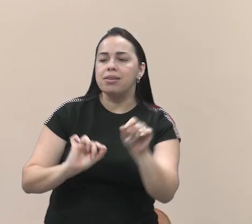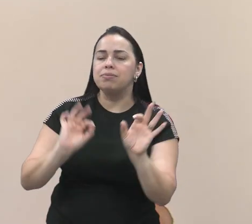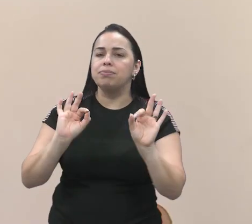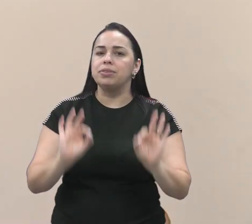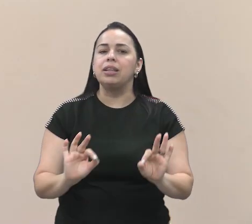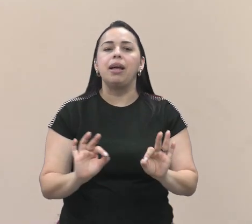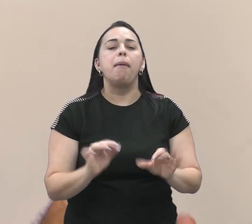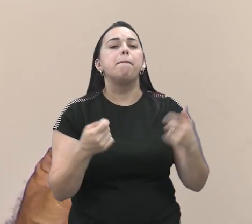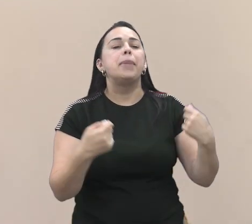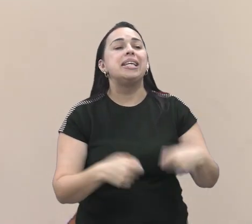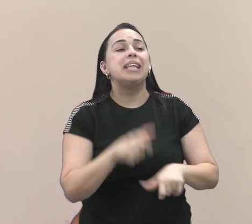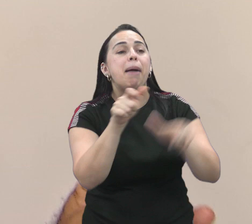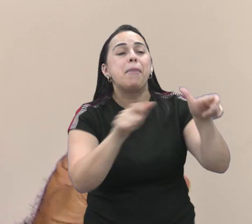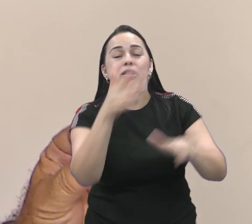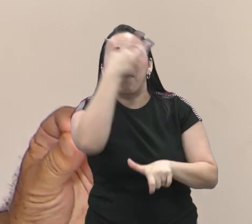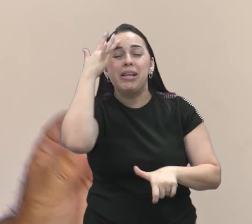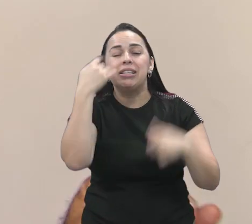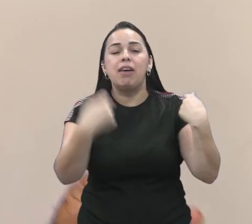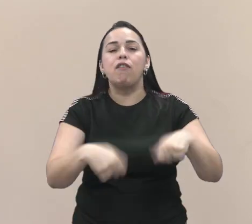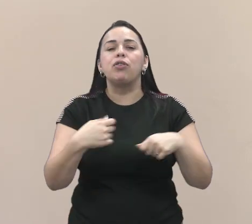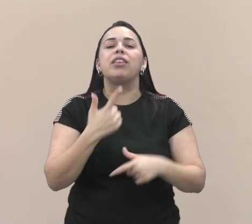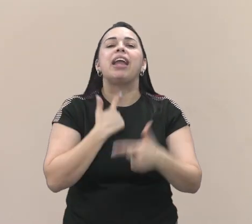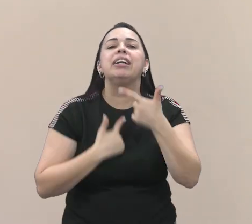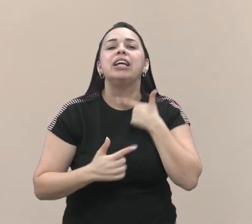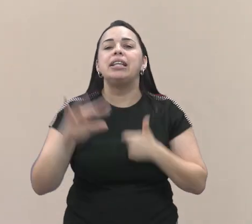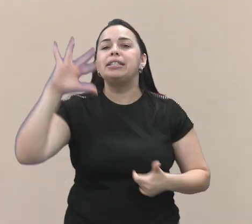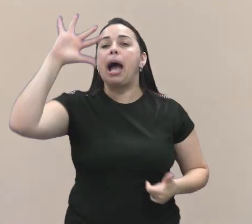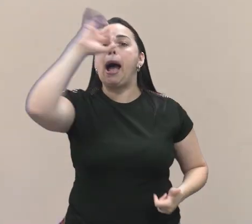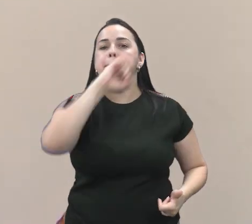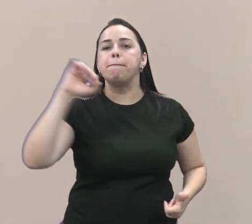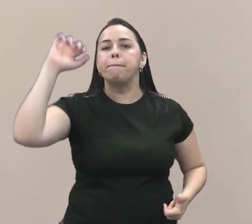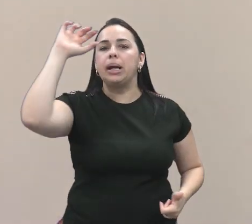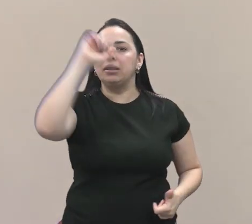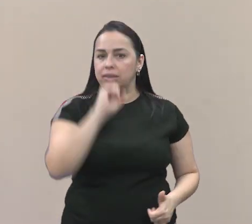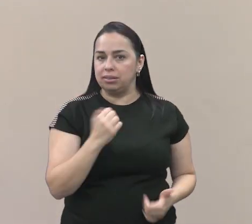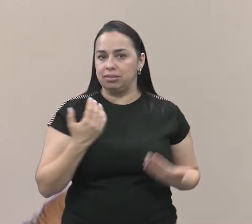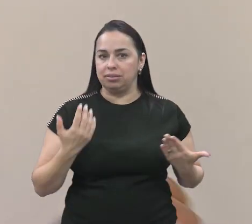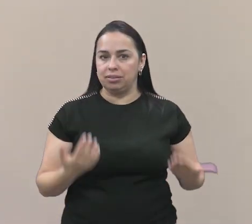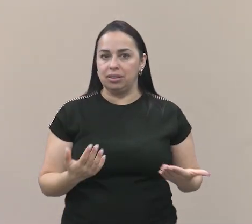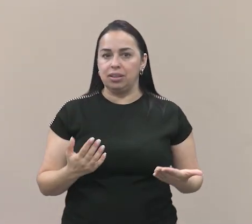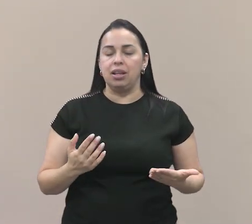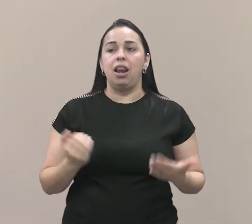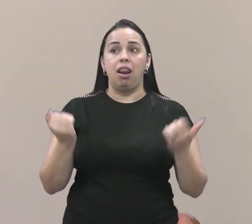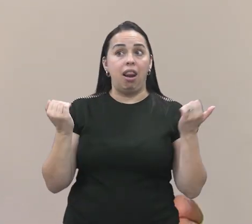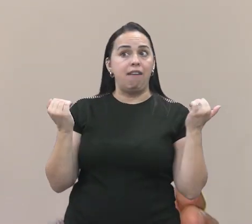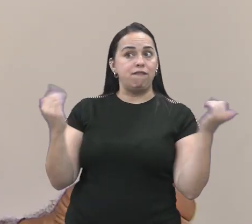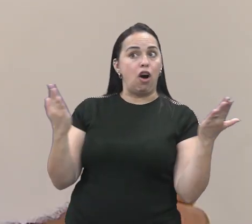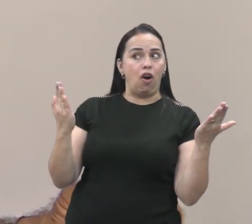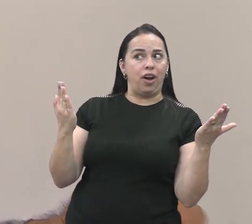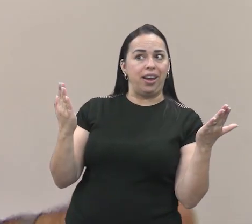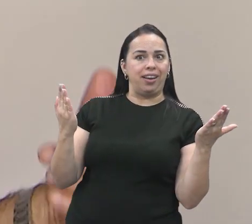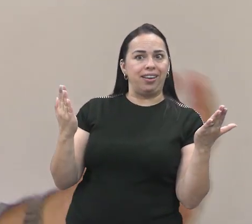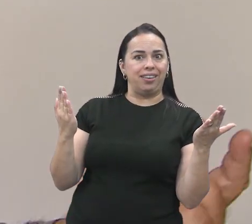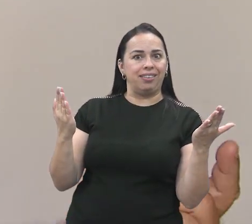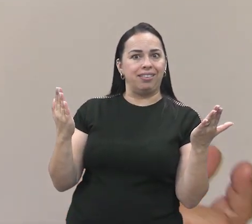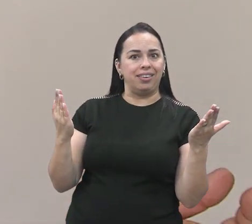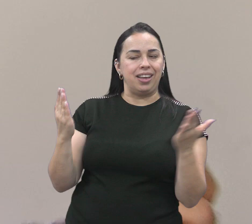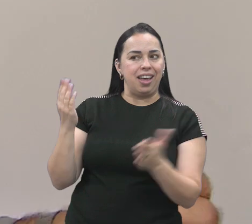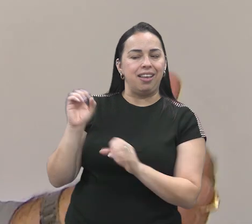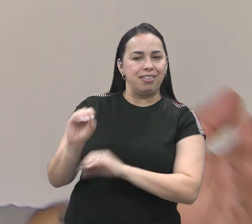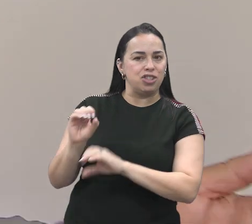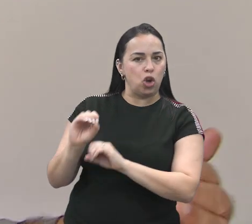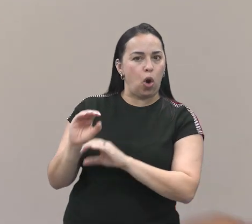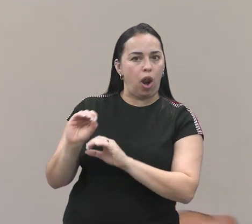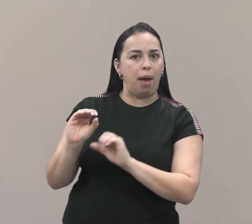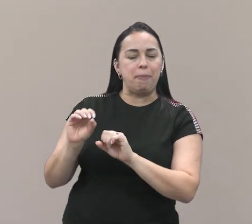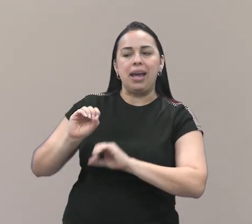pré-requisito básico é a vontade de aprender. E ter essa vontade. Porque não existe uma escola lá fora que